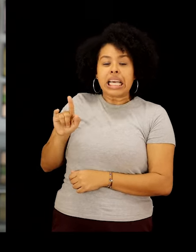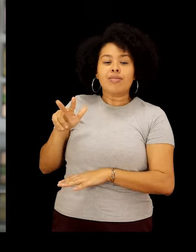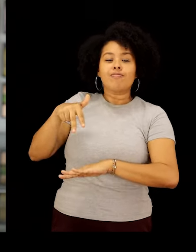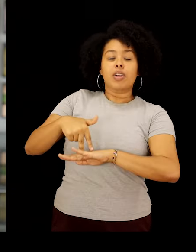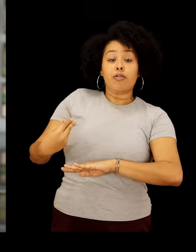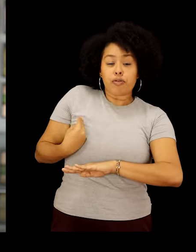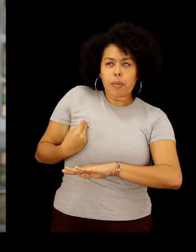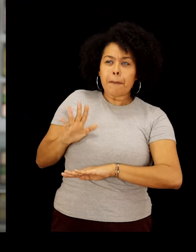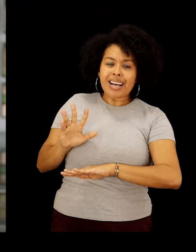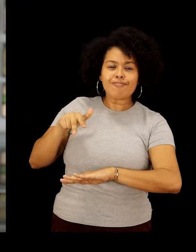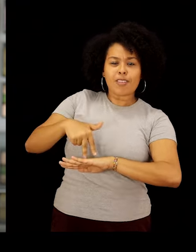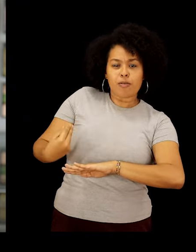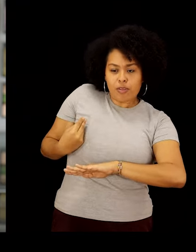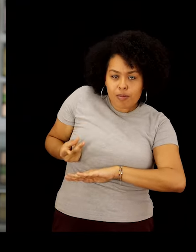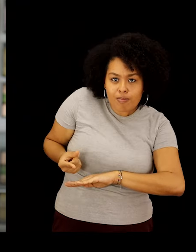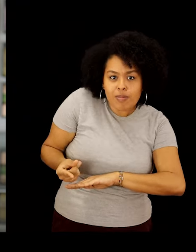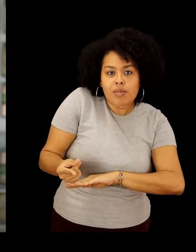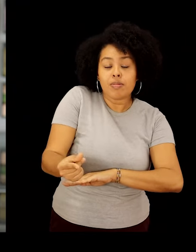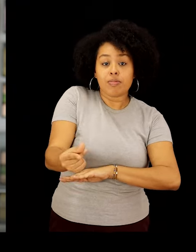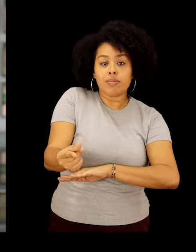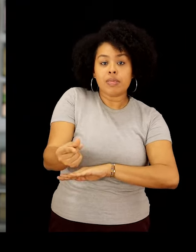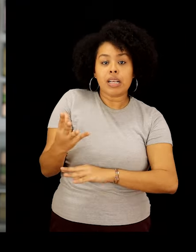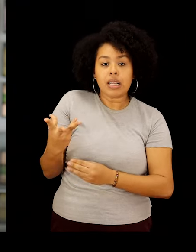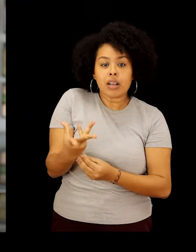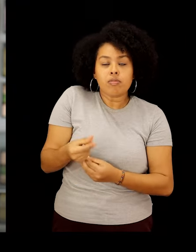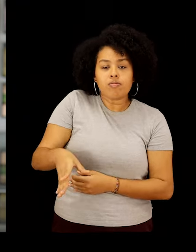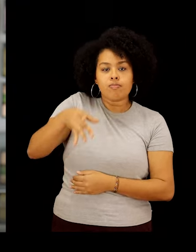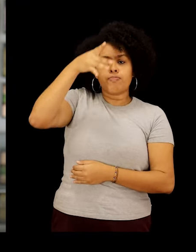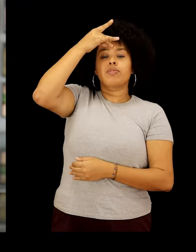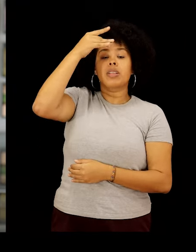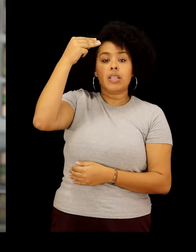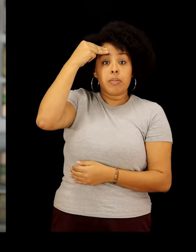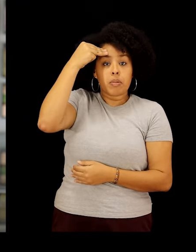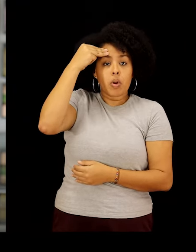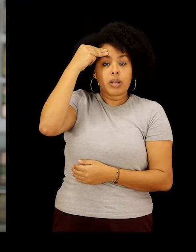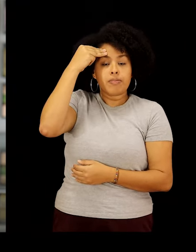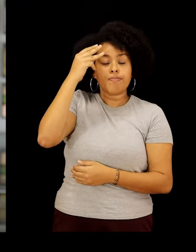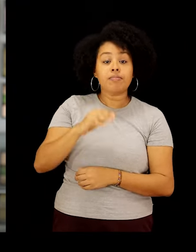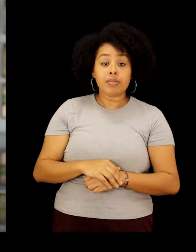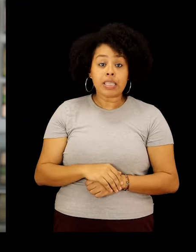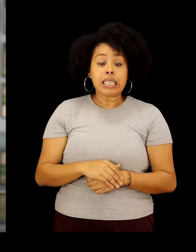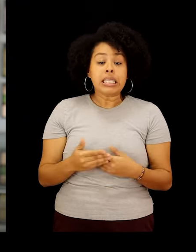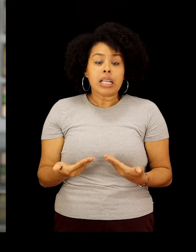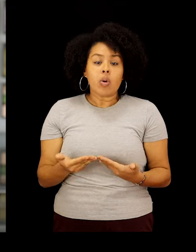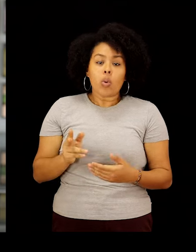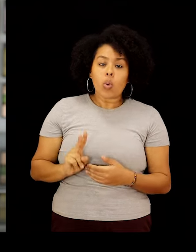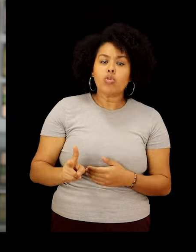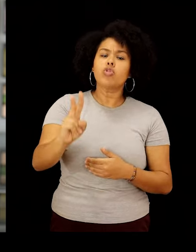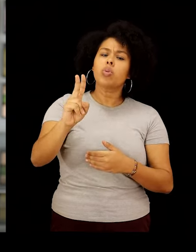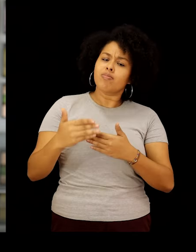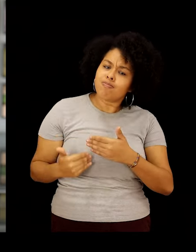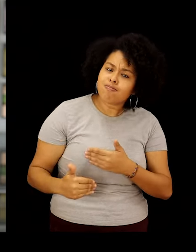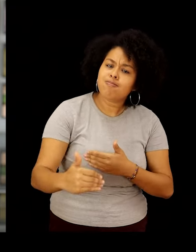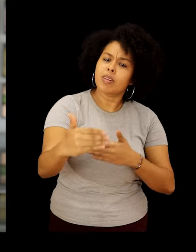sempre vivo, né? Um artista sempre vive na memória da gente. E seguir com essa